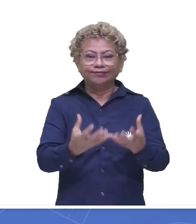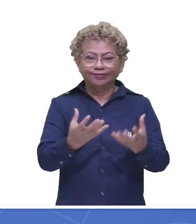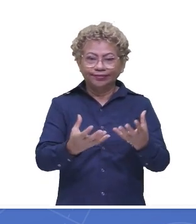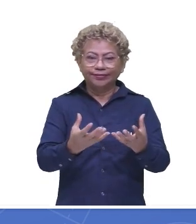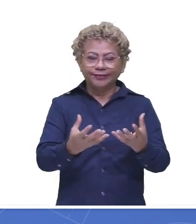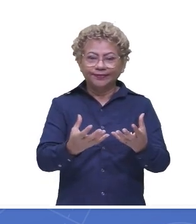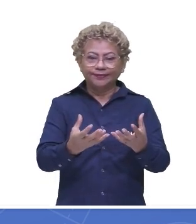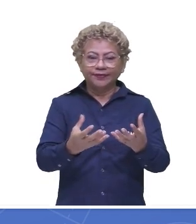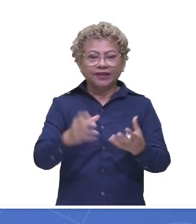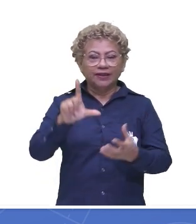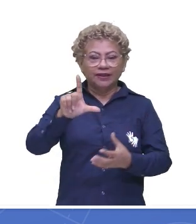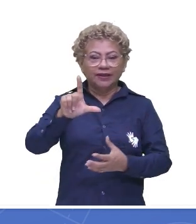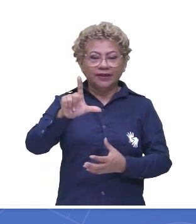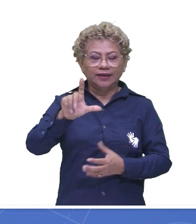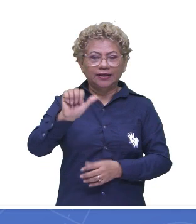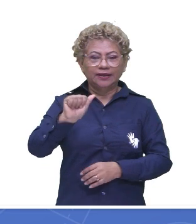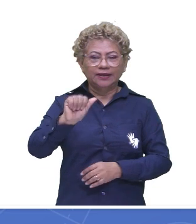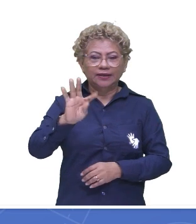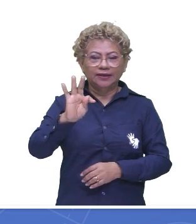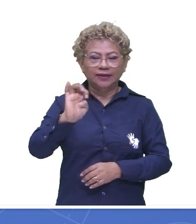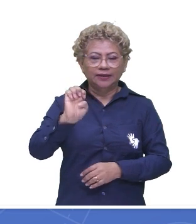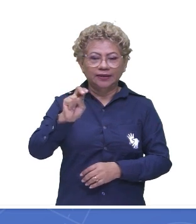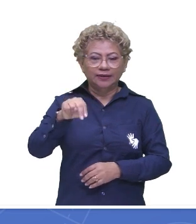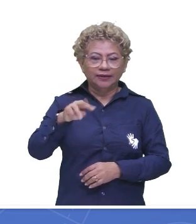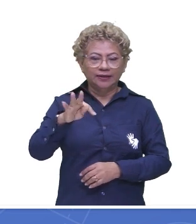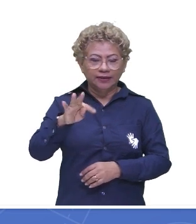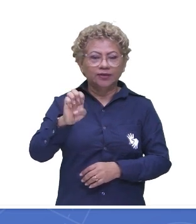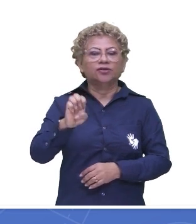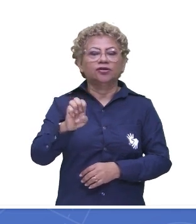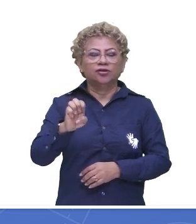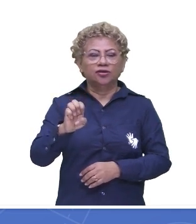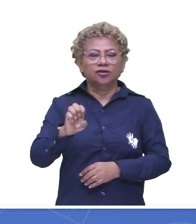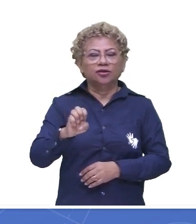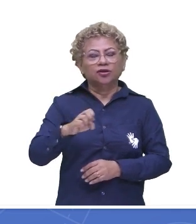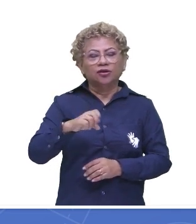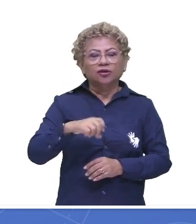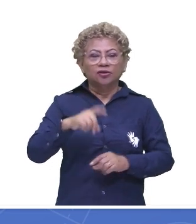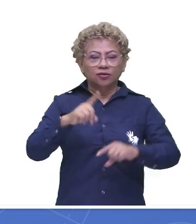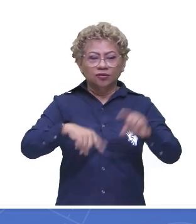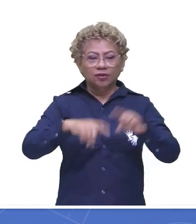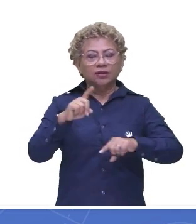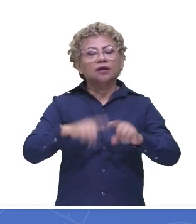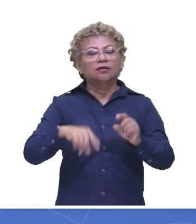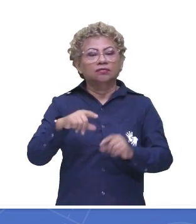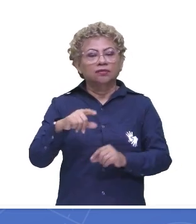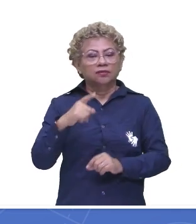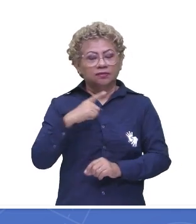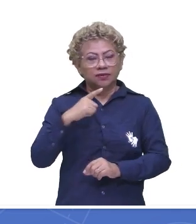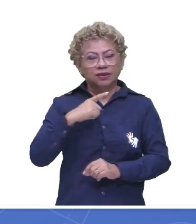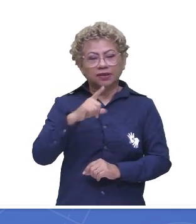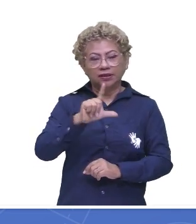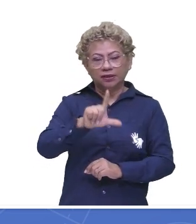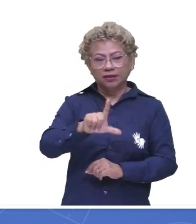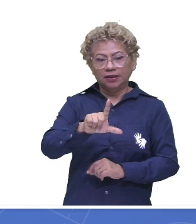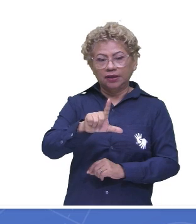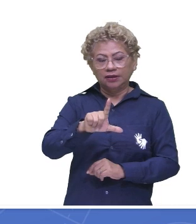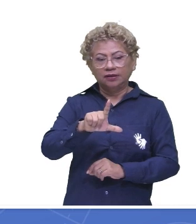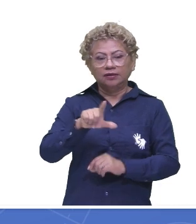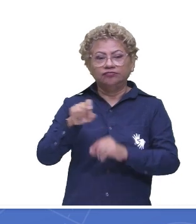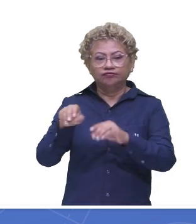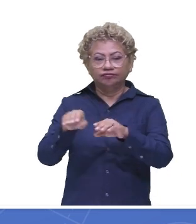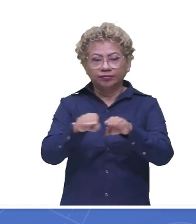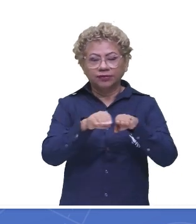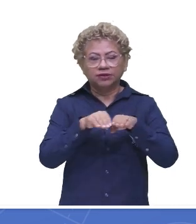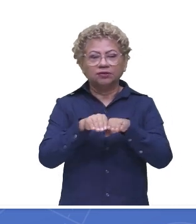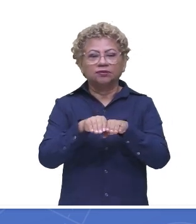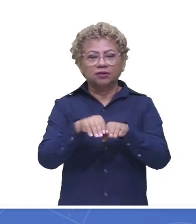é calor sensível. Sabendo que o calor latente do corpo é 35 calorias por grama. Então calor latente